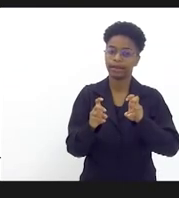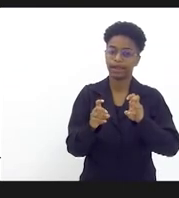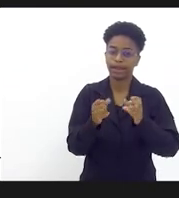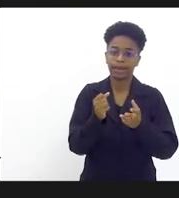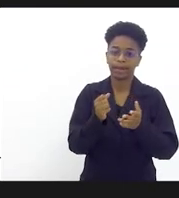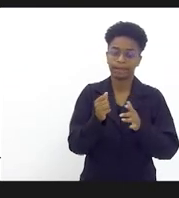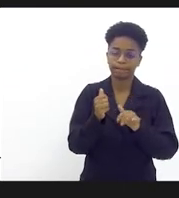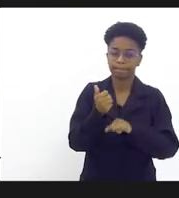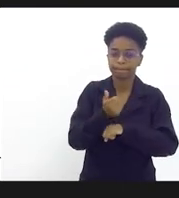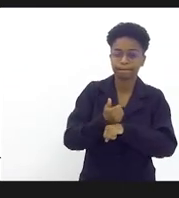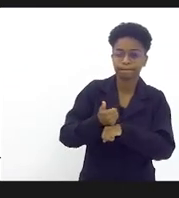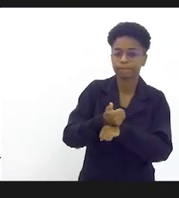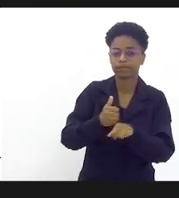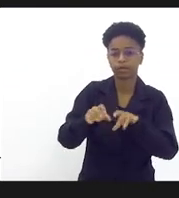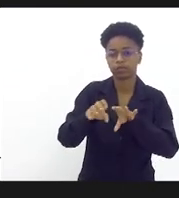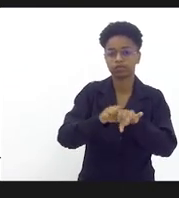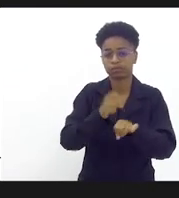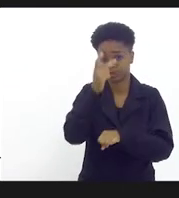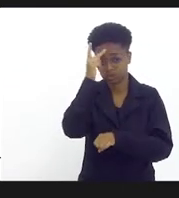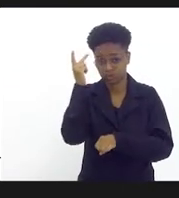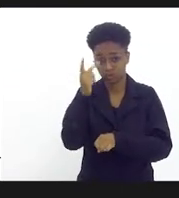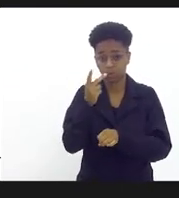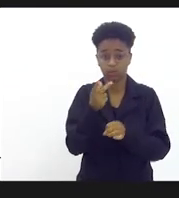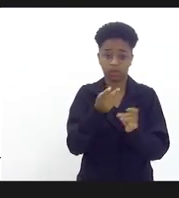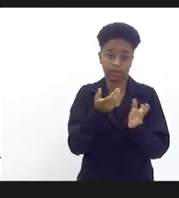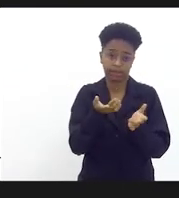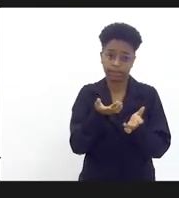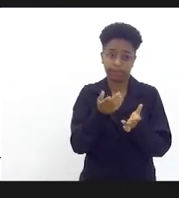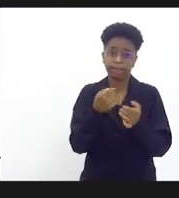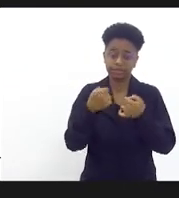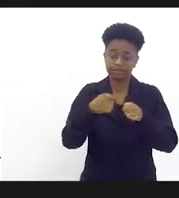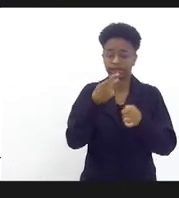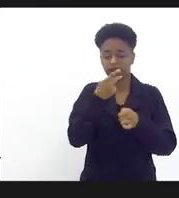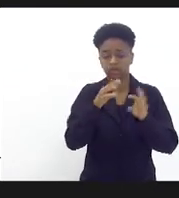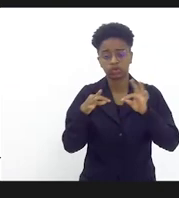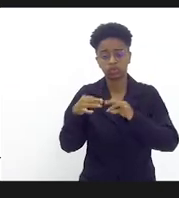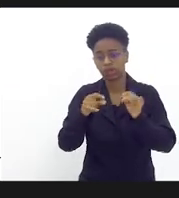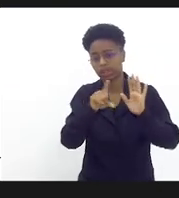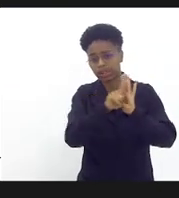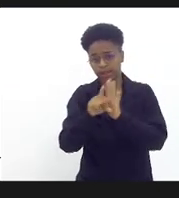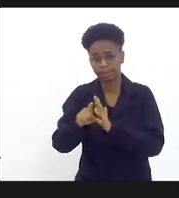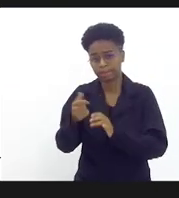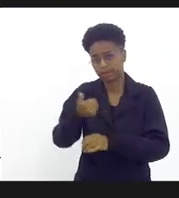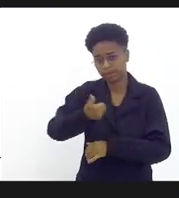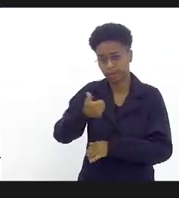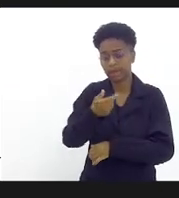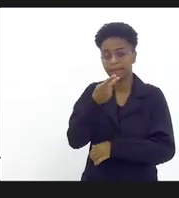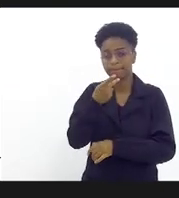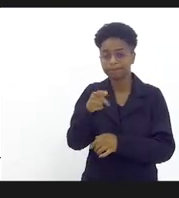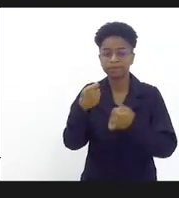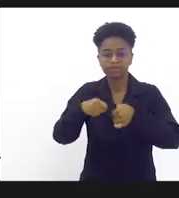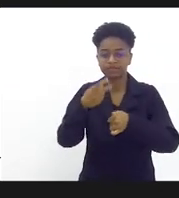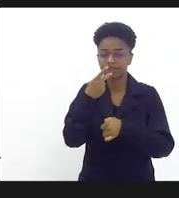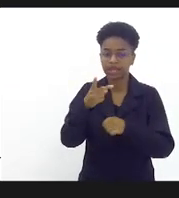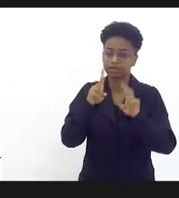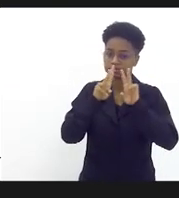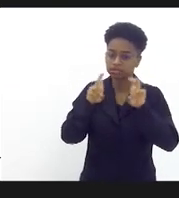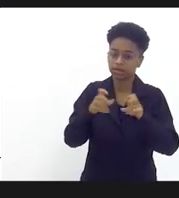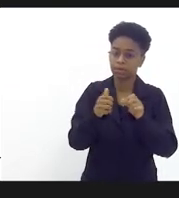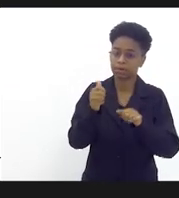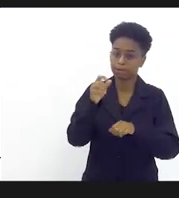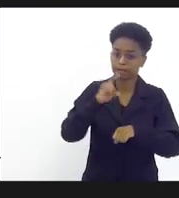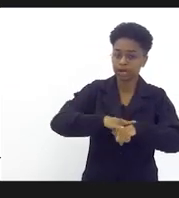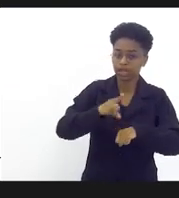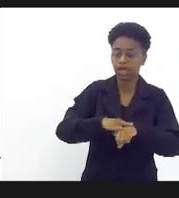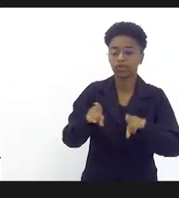com a venda dos seus corpos. Então, a gente tem que falar de todas as legalidades primeiro, a gente tem que falar de legalidades com relação a banheiro, com adaptações,